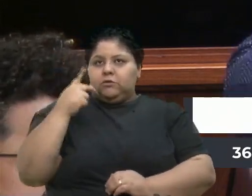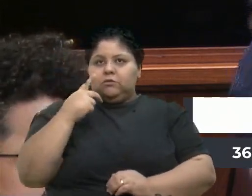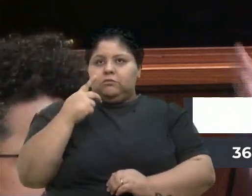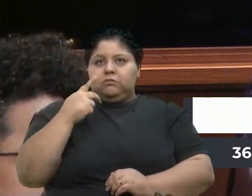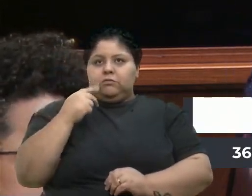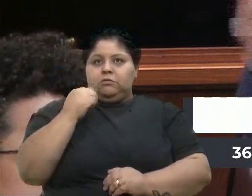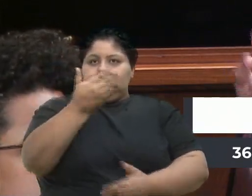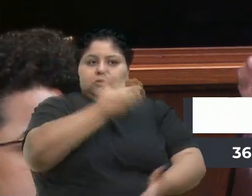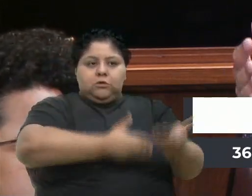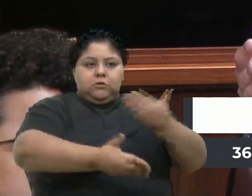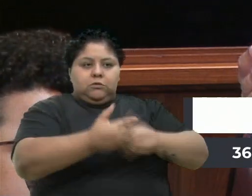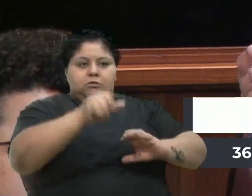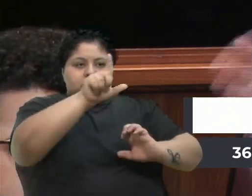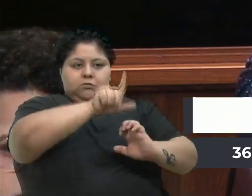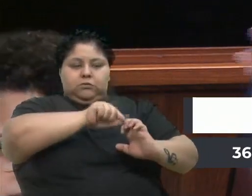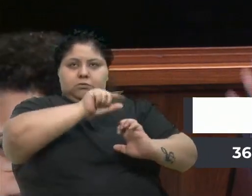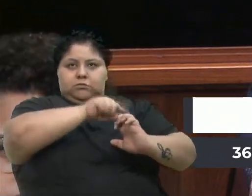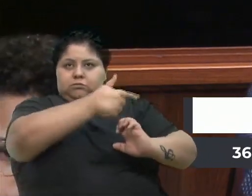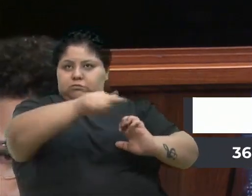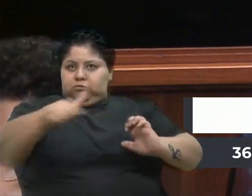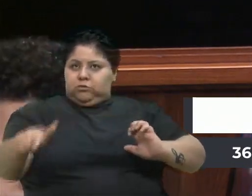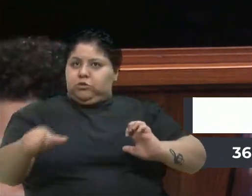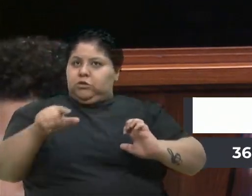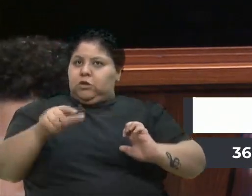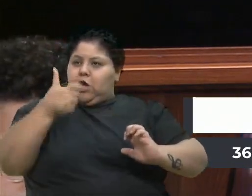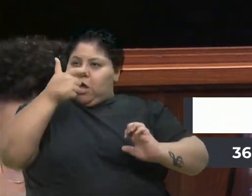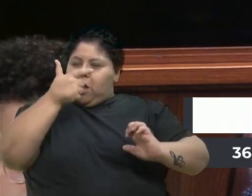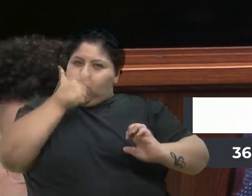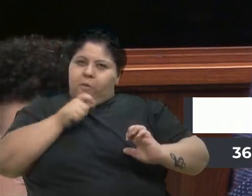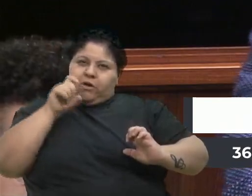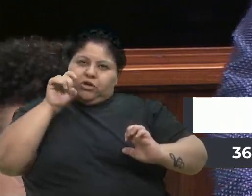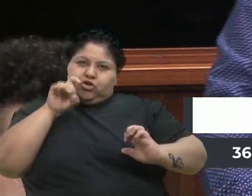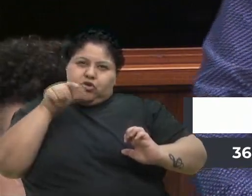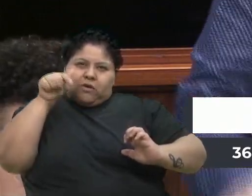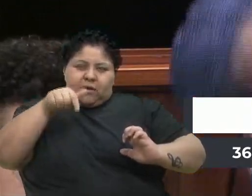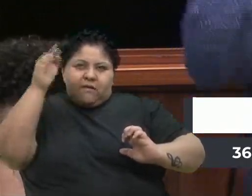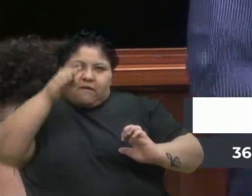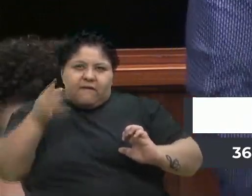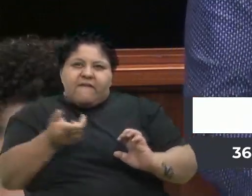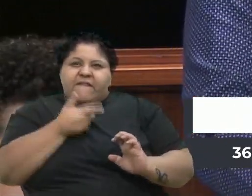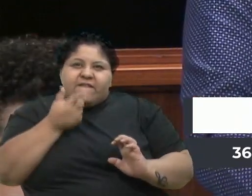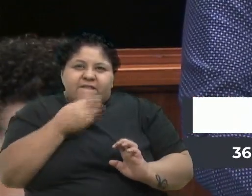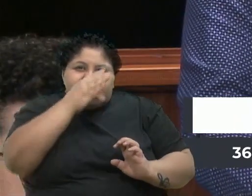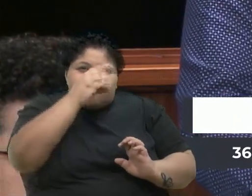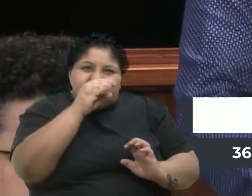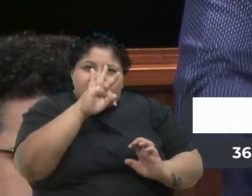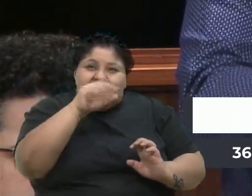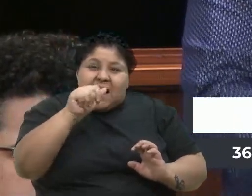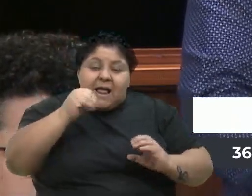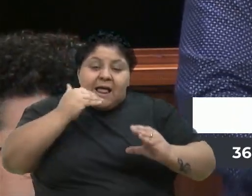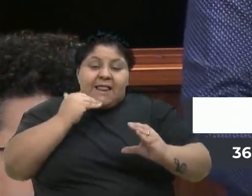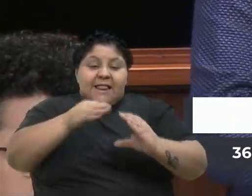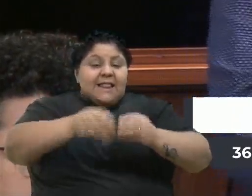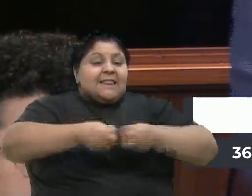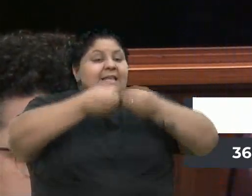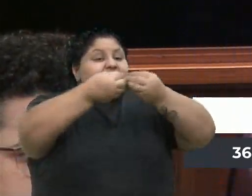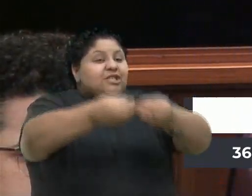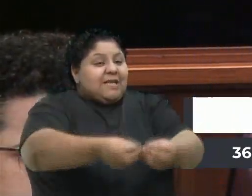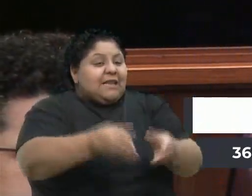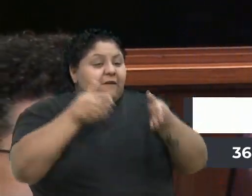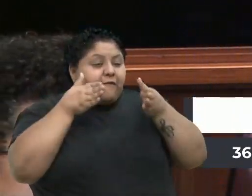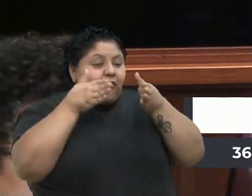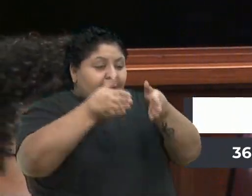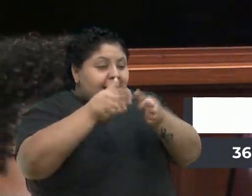ascendido, empresários ou tantos outros. Parece que só no Brasil a gente tem receio de falar de cotas para negros, especificamente para